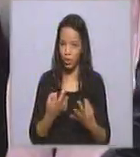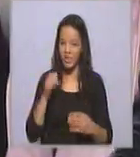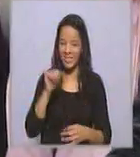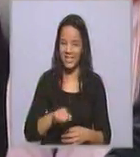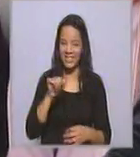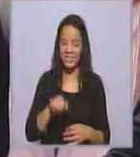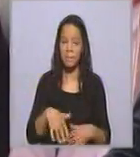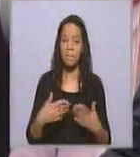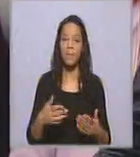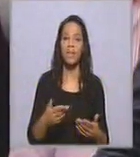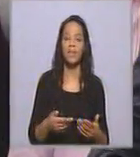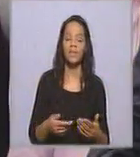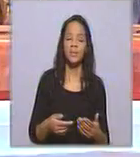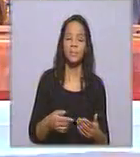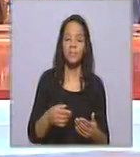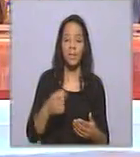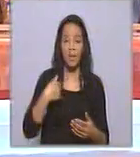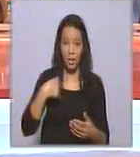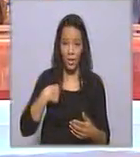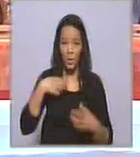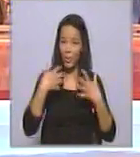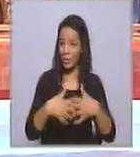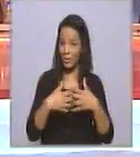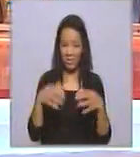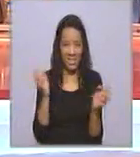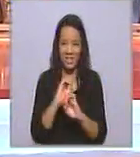que tem feeling. Oh, Marta, mas isso eu nunca duvidei.